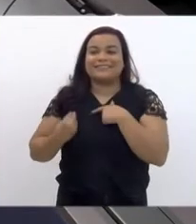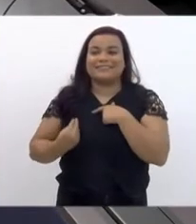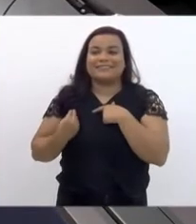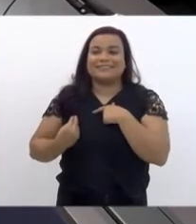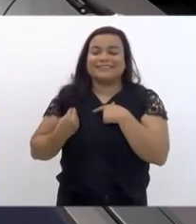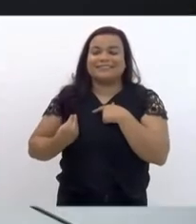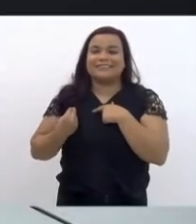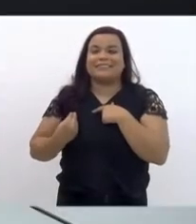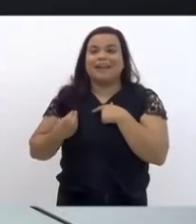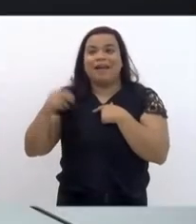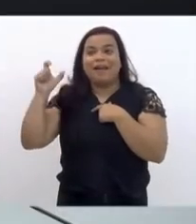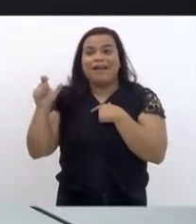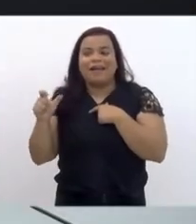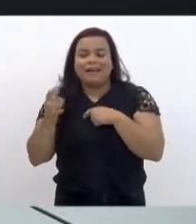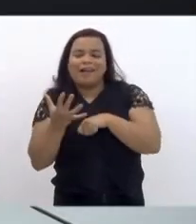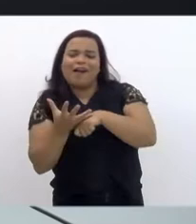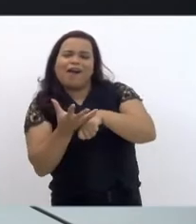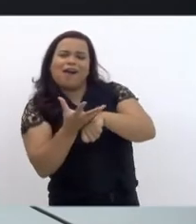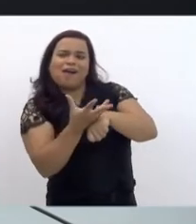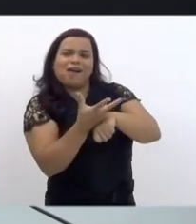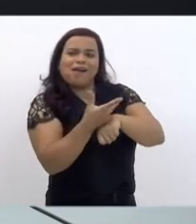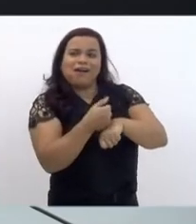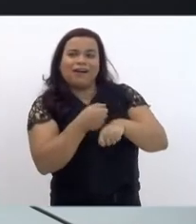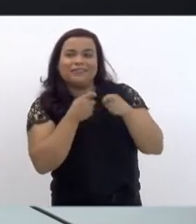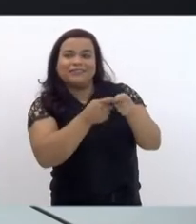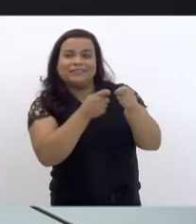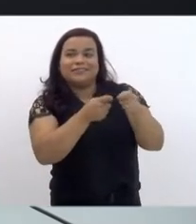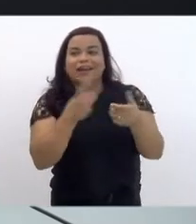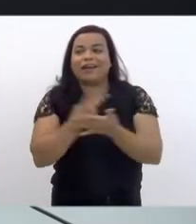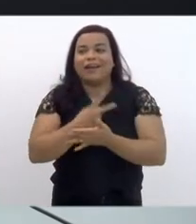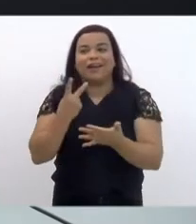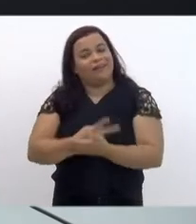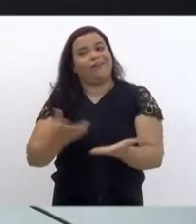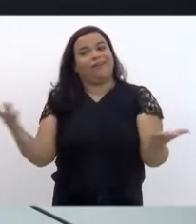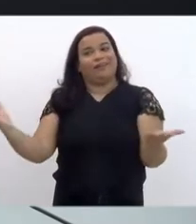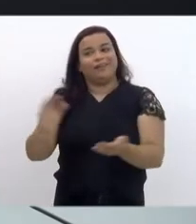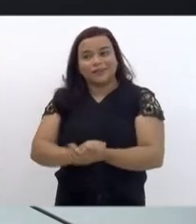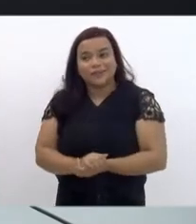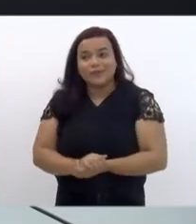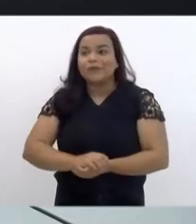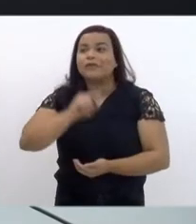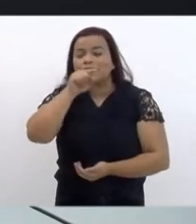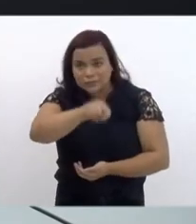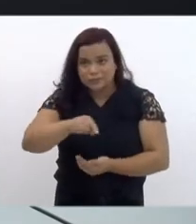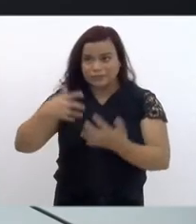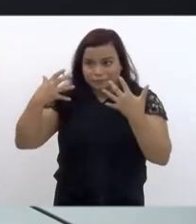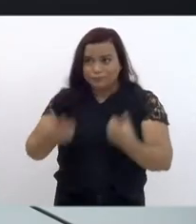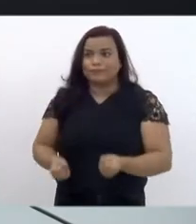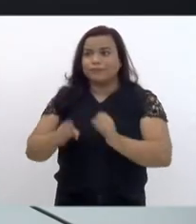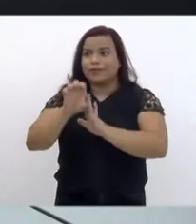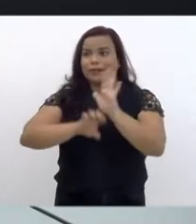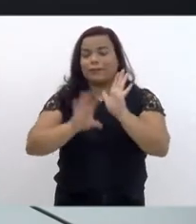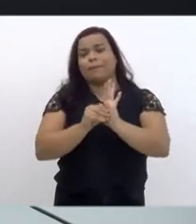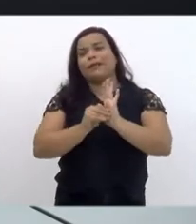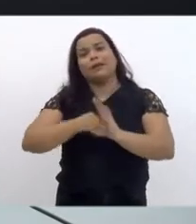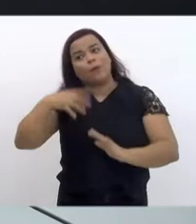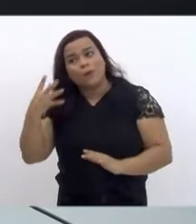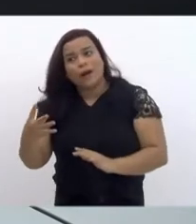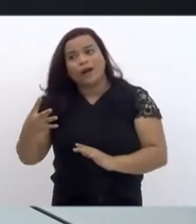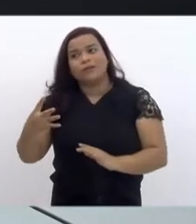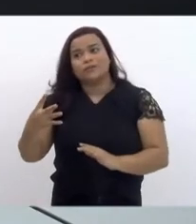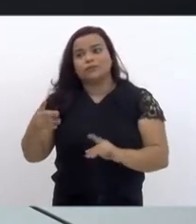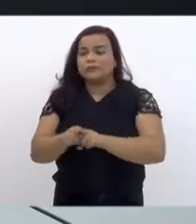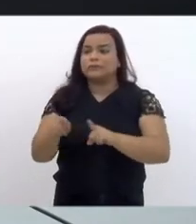Ele induziu Vossa Excelência a erro, porque o senhor está acatando a emenda 4 e a